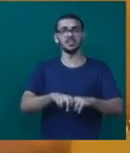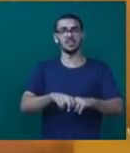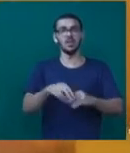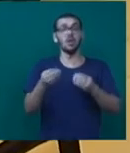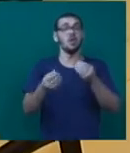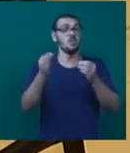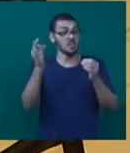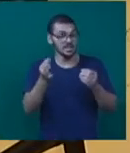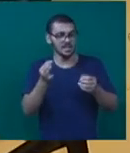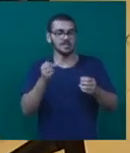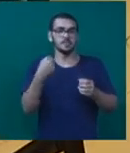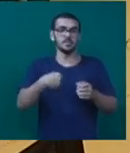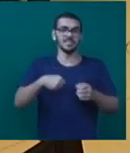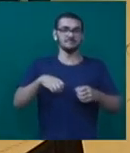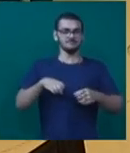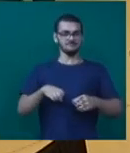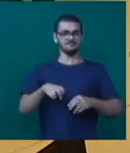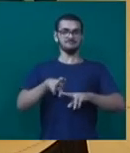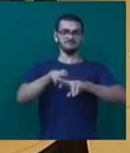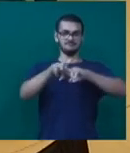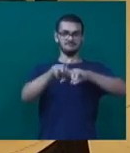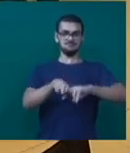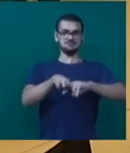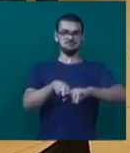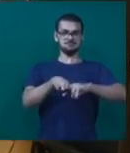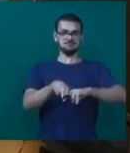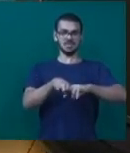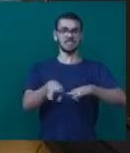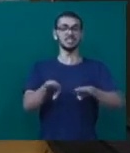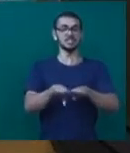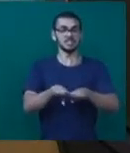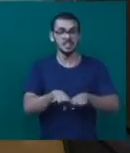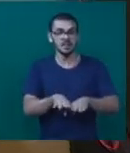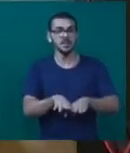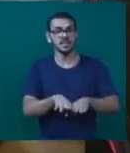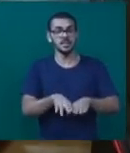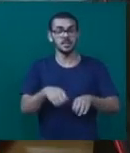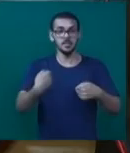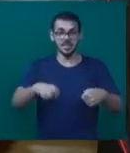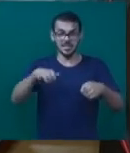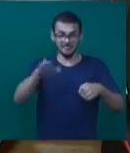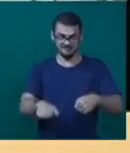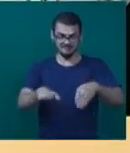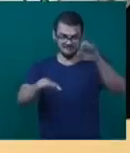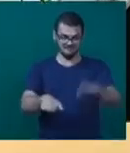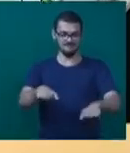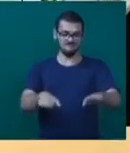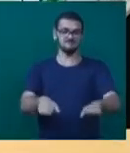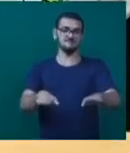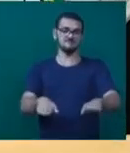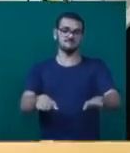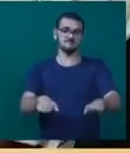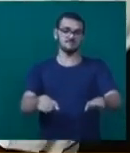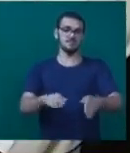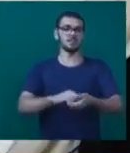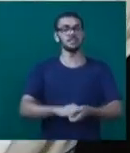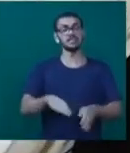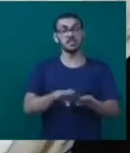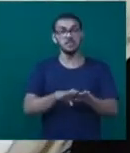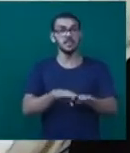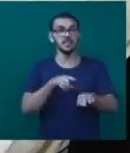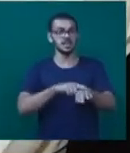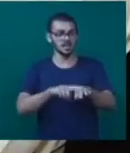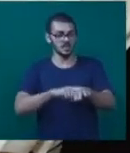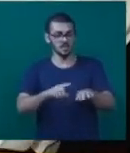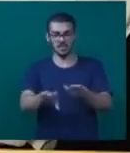coluna lombar está apoiada corretamente no assento. E um detalhe importante, os dois pés ficam no chão. Além disso, o punho deve estar alinhado